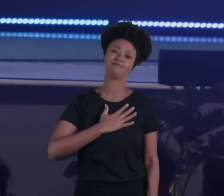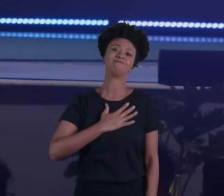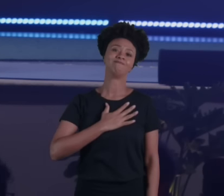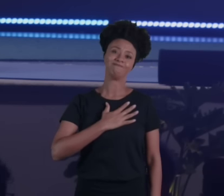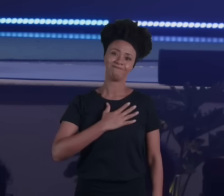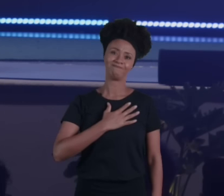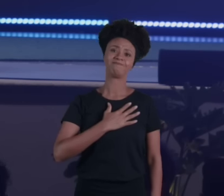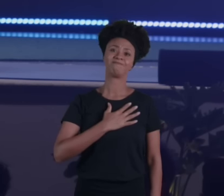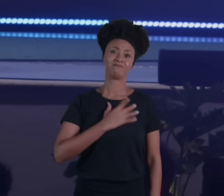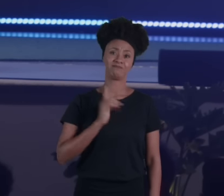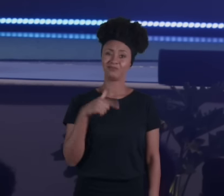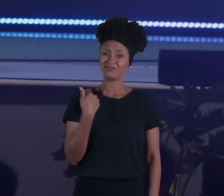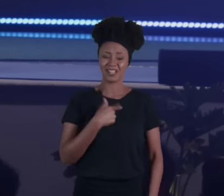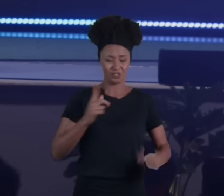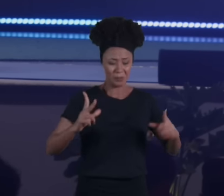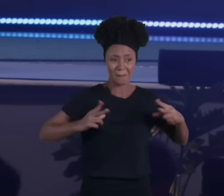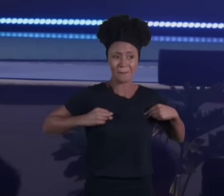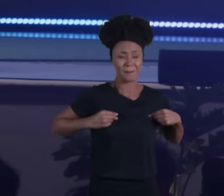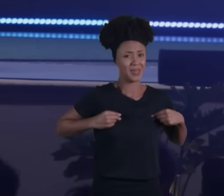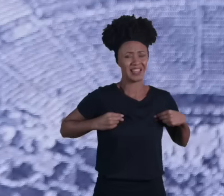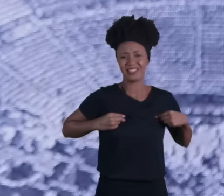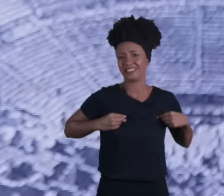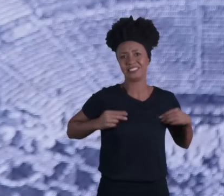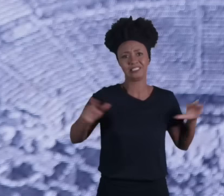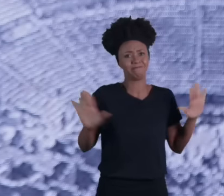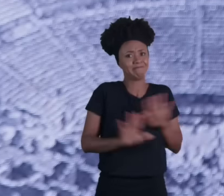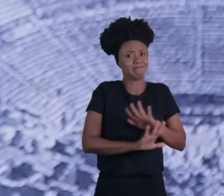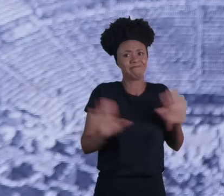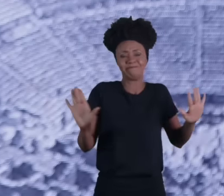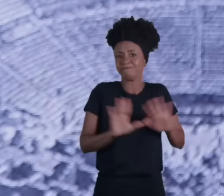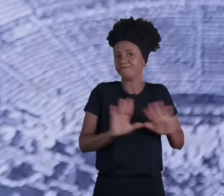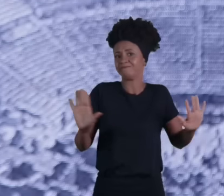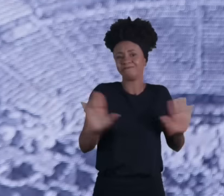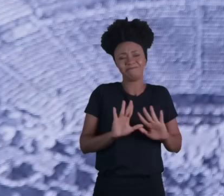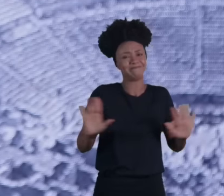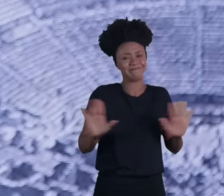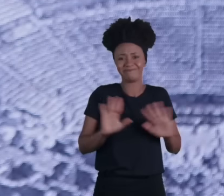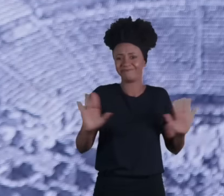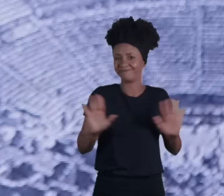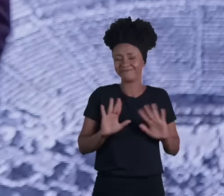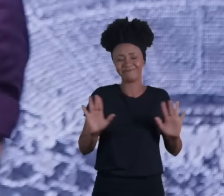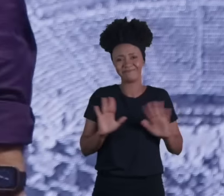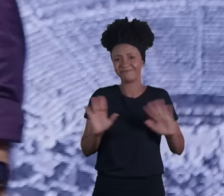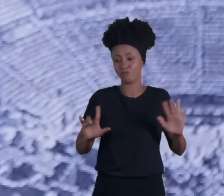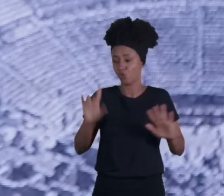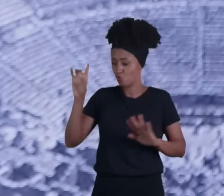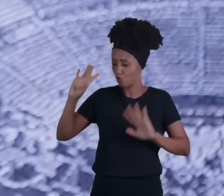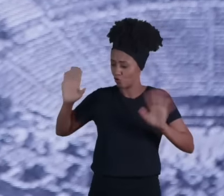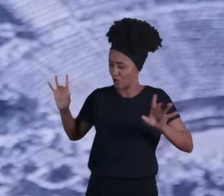Nós jamais mereceremos, ó Deus, o que o Senhor tem para nós,